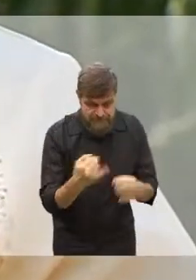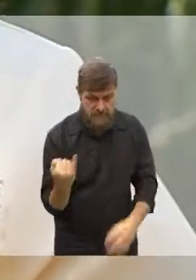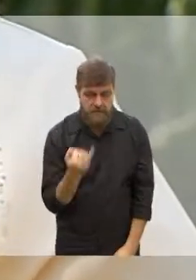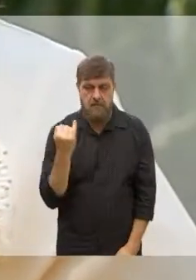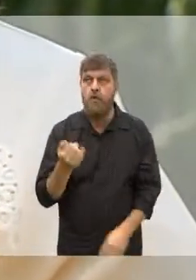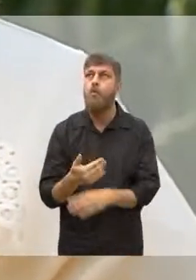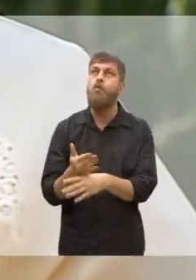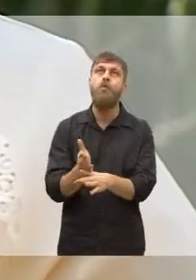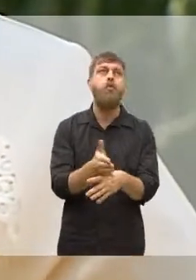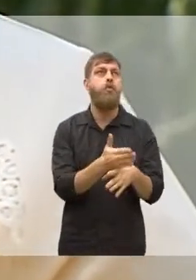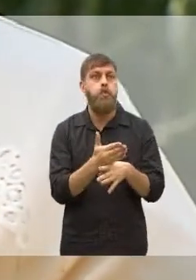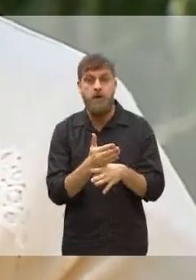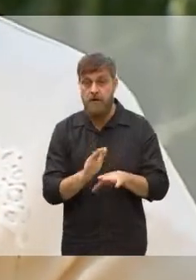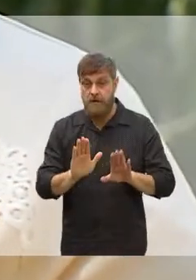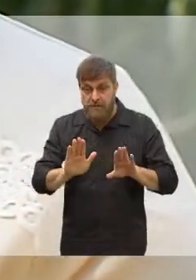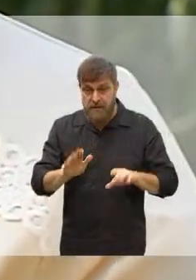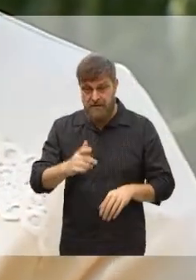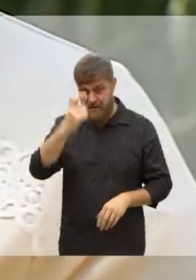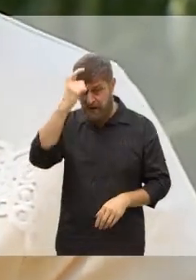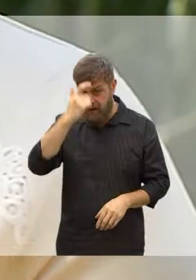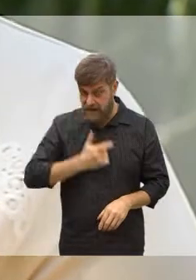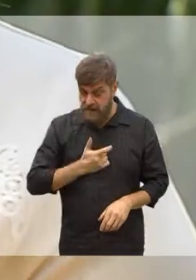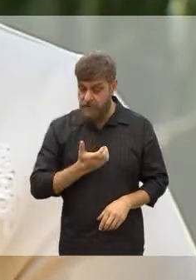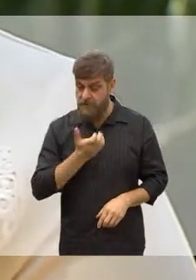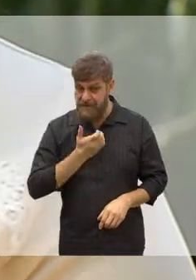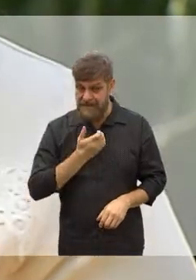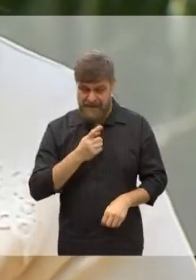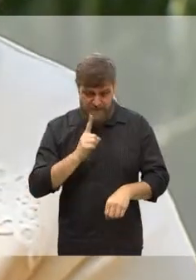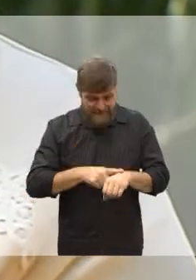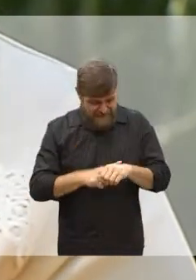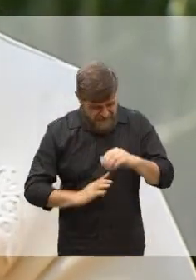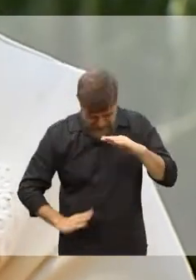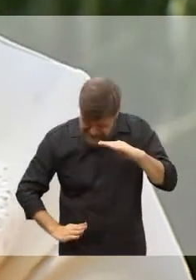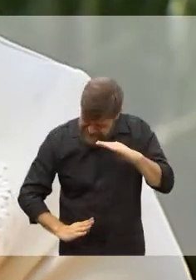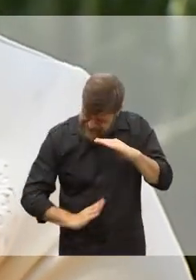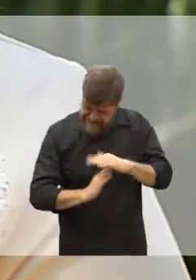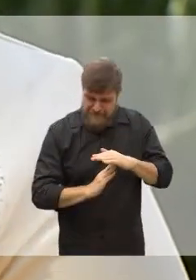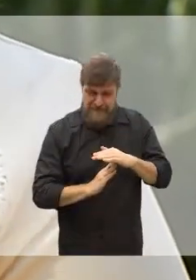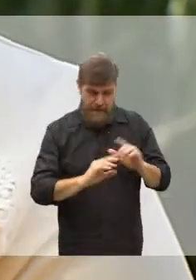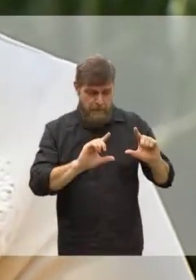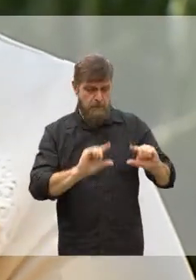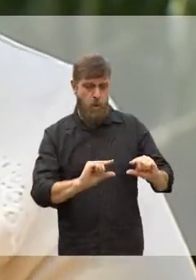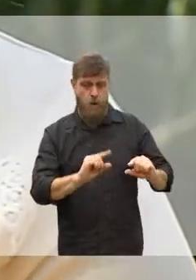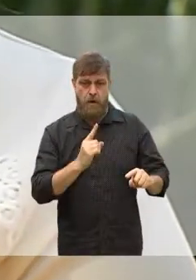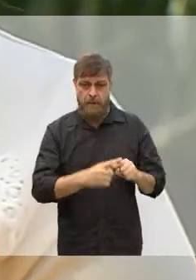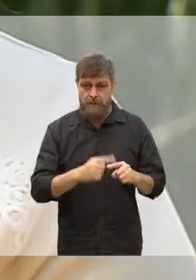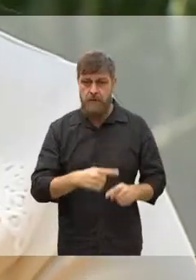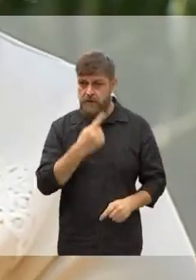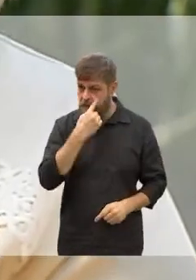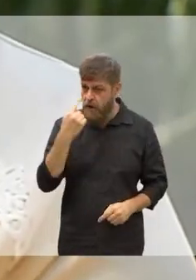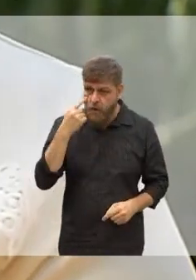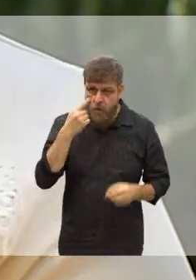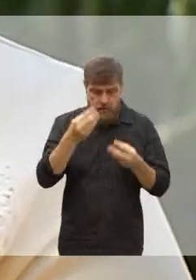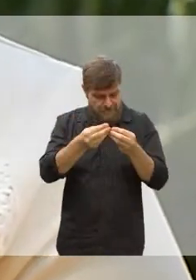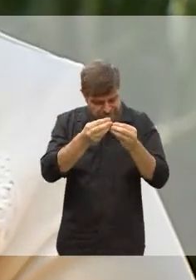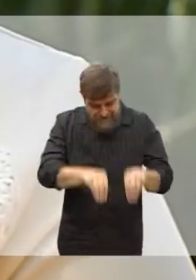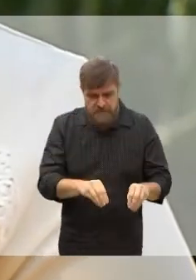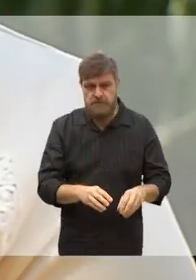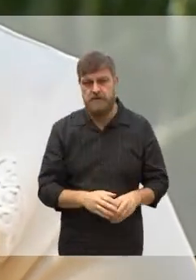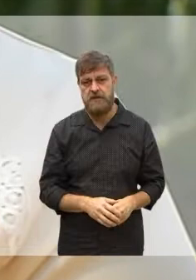importância, mas eu vou tentar reduzir mais ainda esse tempo, porque tem prejudicado